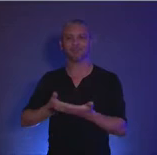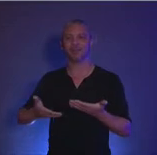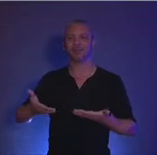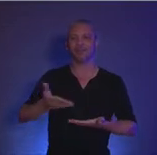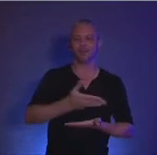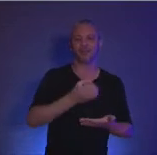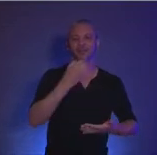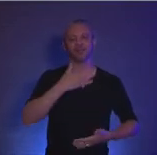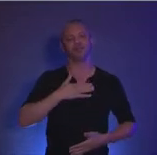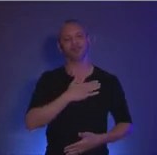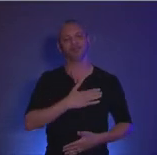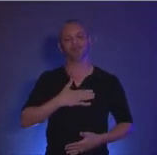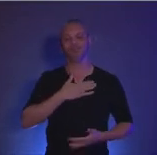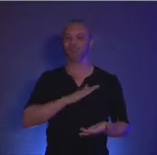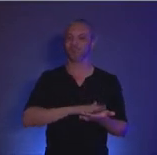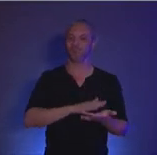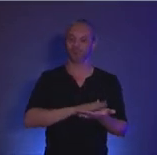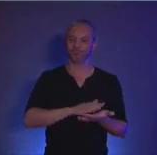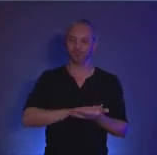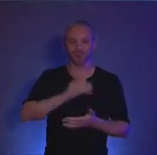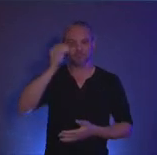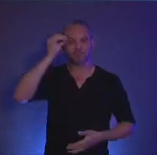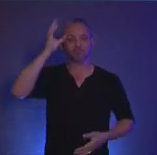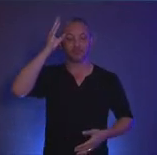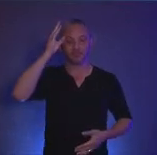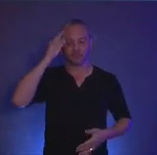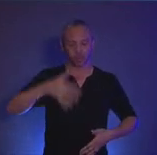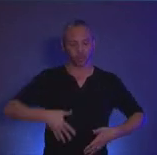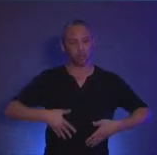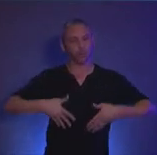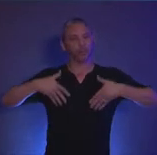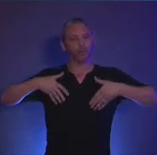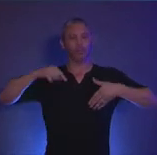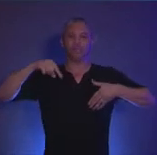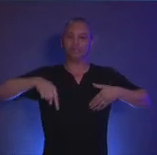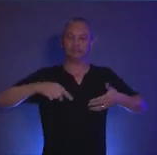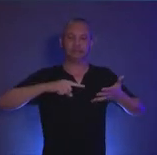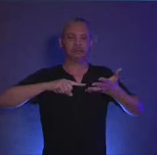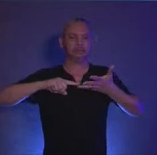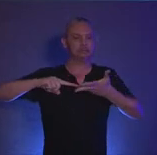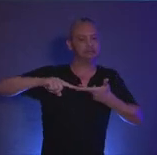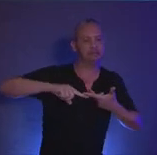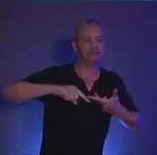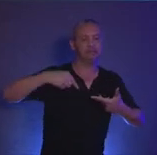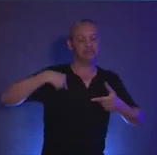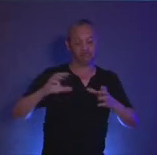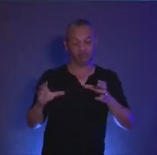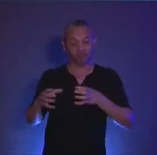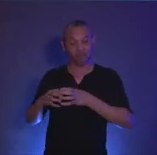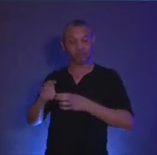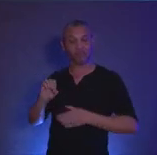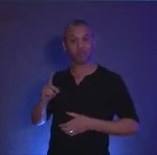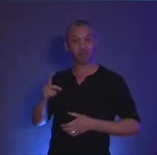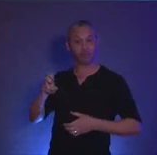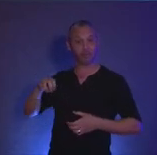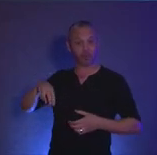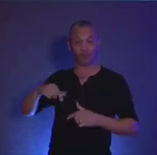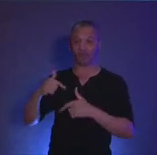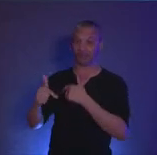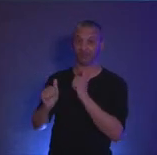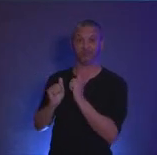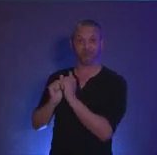que a gente faz de conhecimento. É uma honra estar aqui por vários motivos, né? Agora estou na equipe da Open Knowledge, que me acolheu de braços